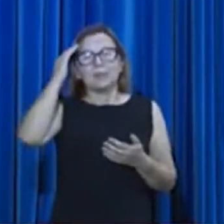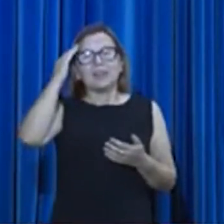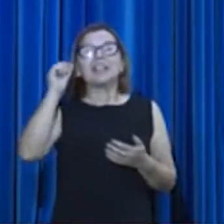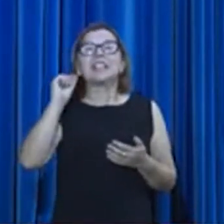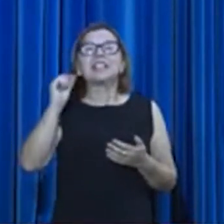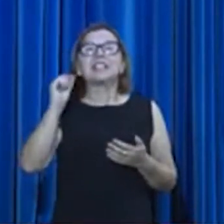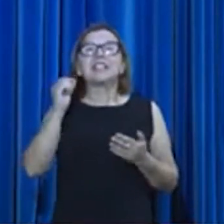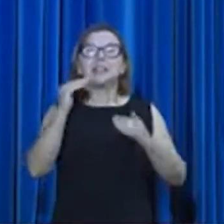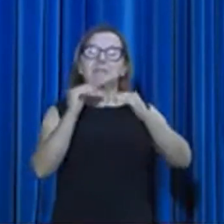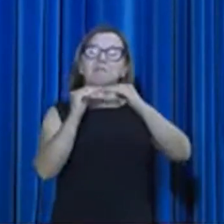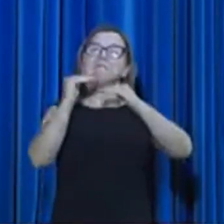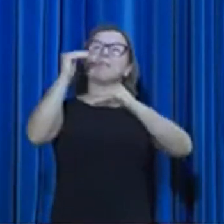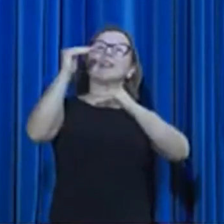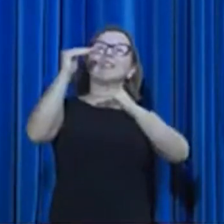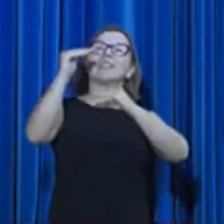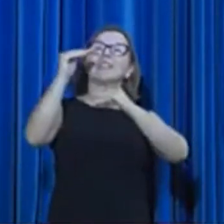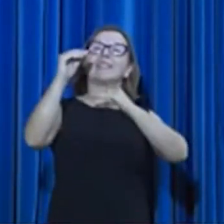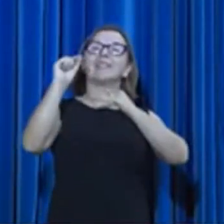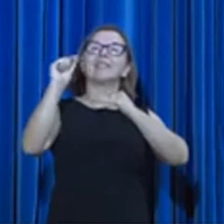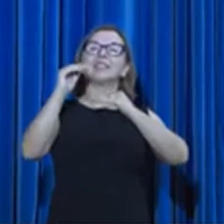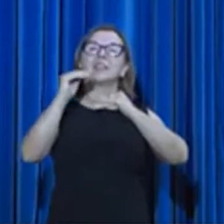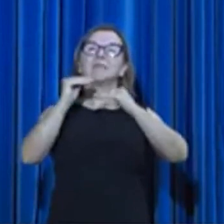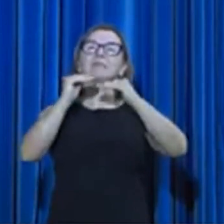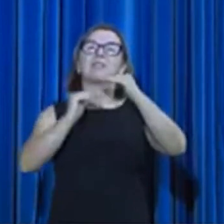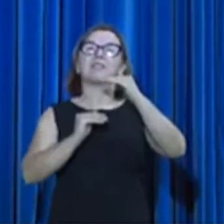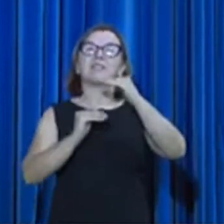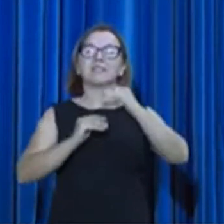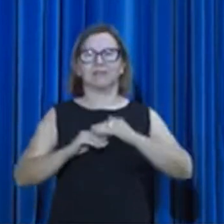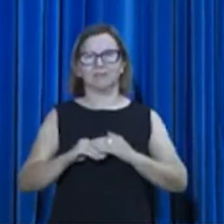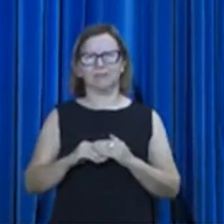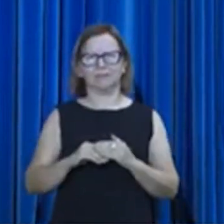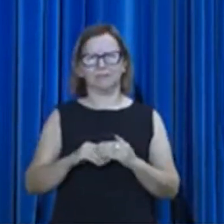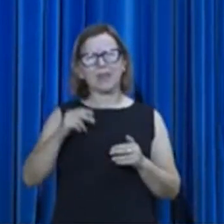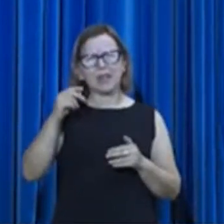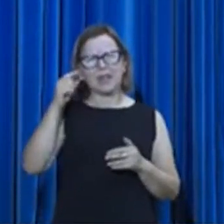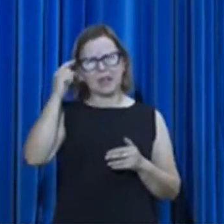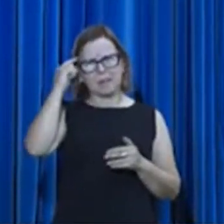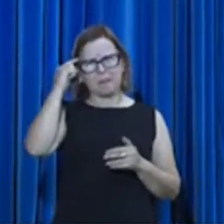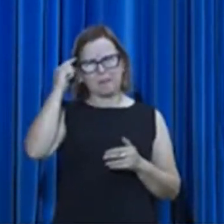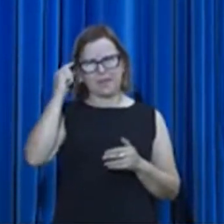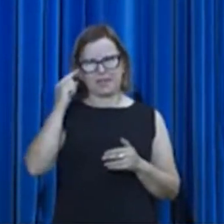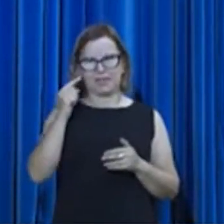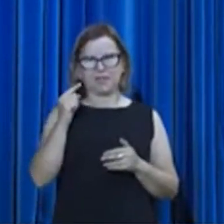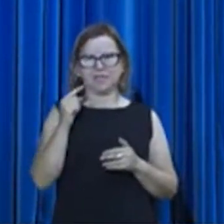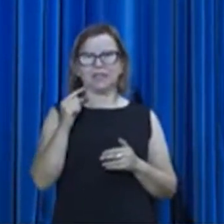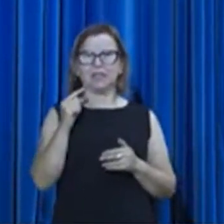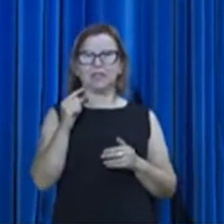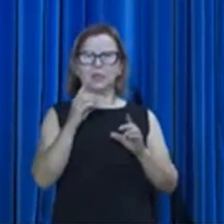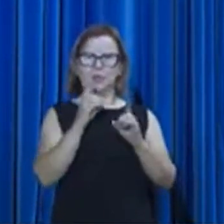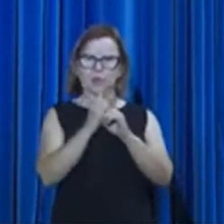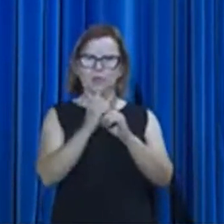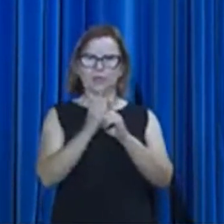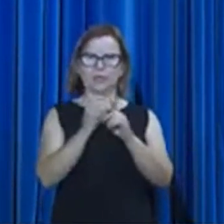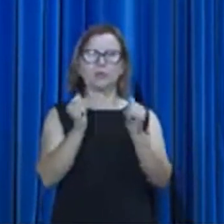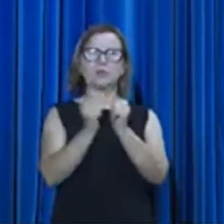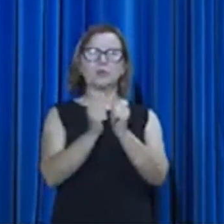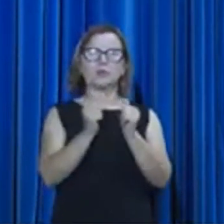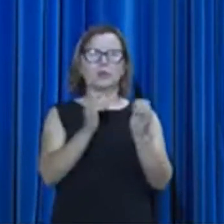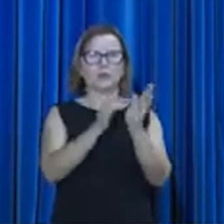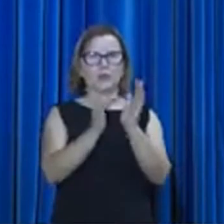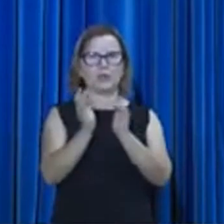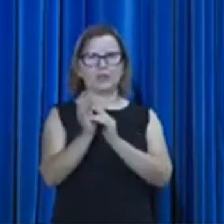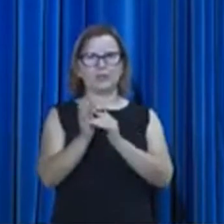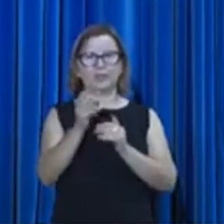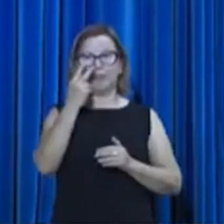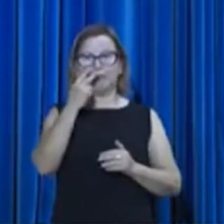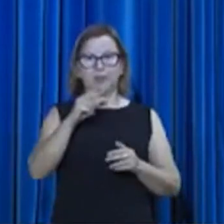você e eu, como discípulos de Jesus, andando com Jesus. Nós vimos os seus milagres, nós constatamos que